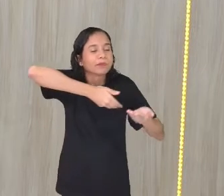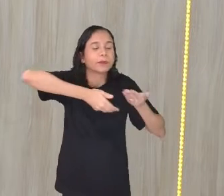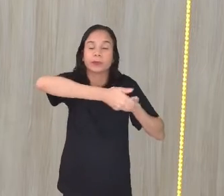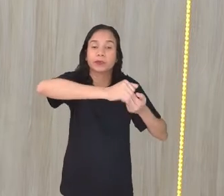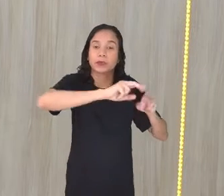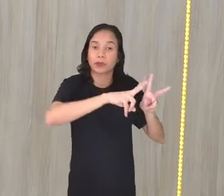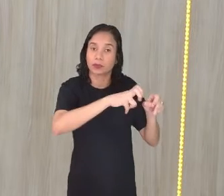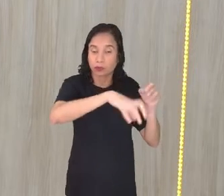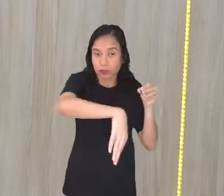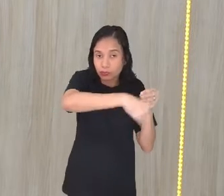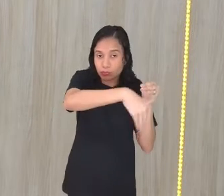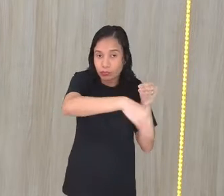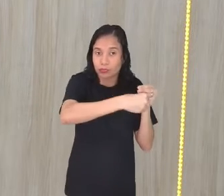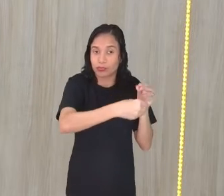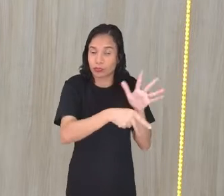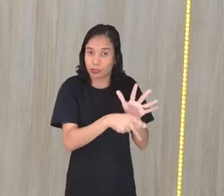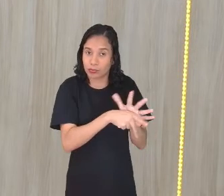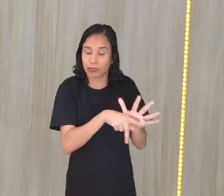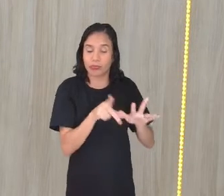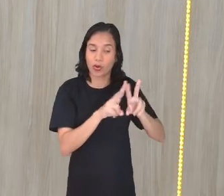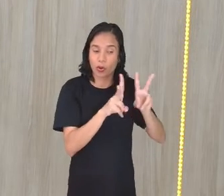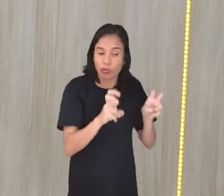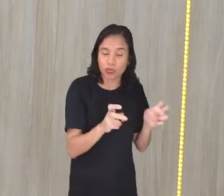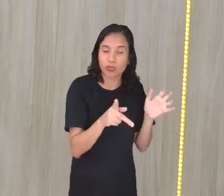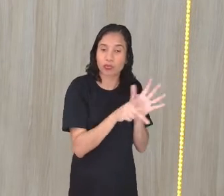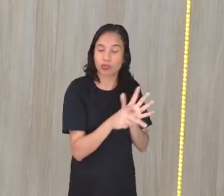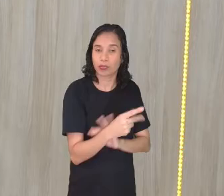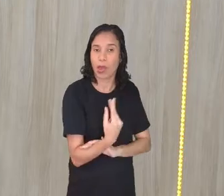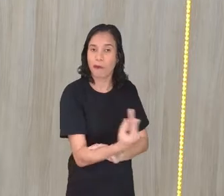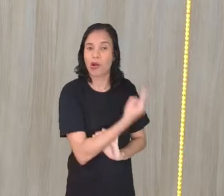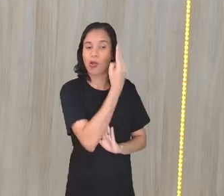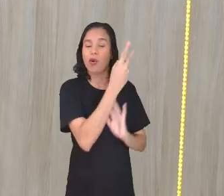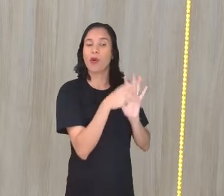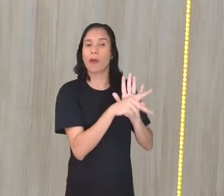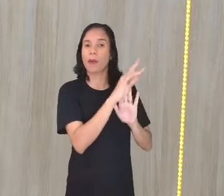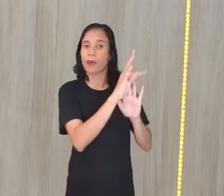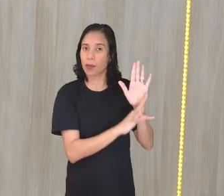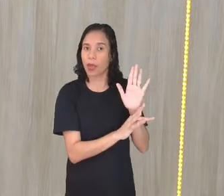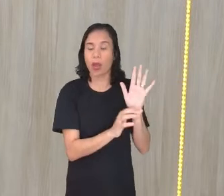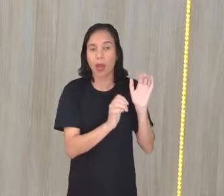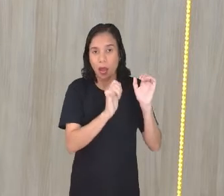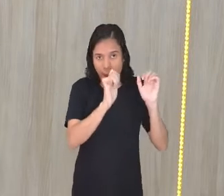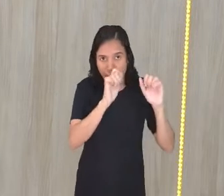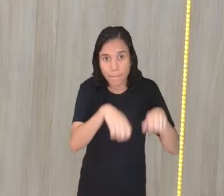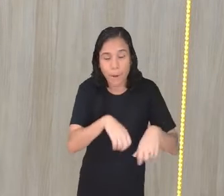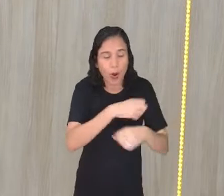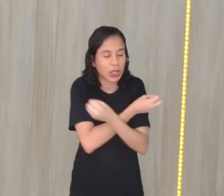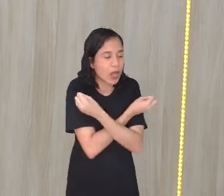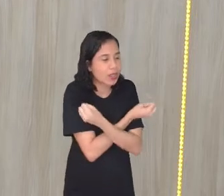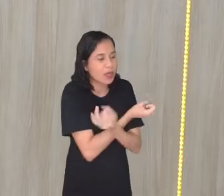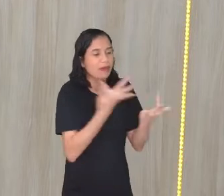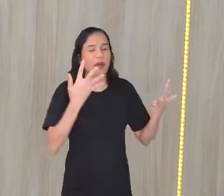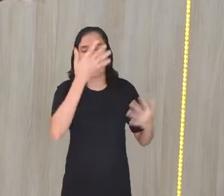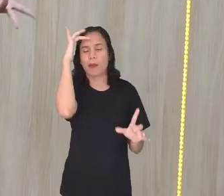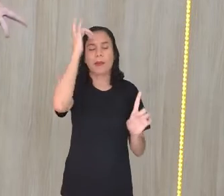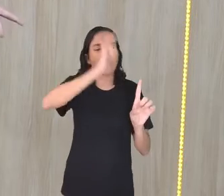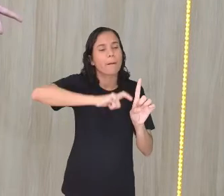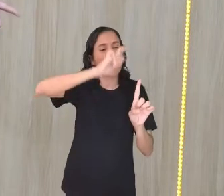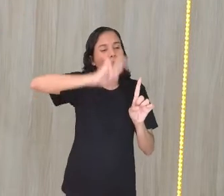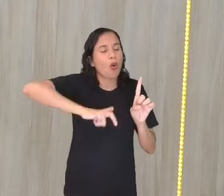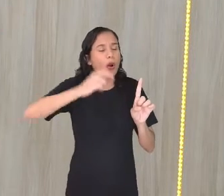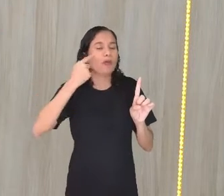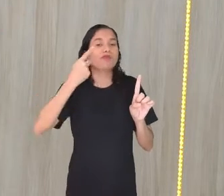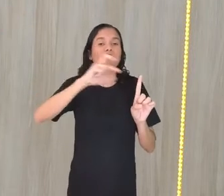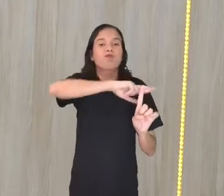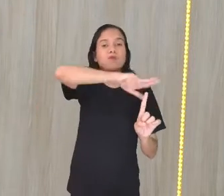comentários sobre o valor semântico desse texto também. Então, ele pode ser interpretado de diversas